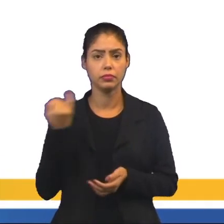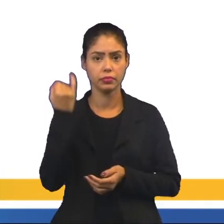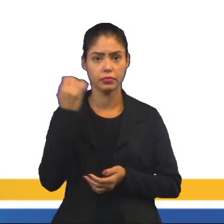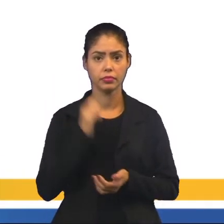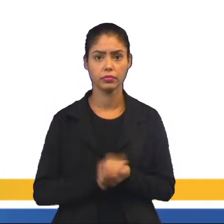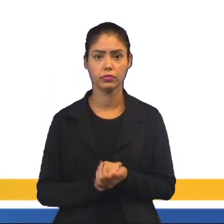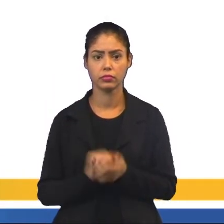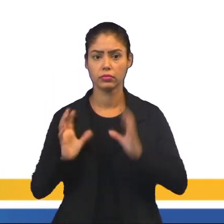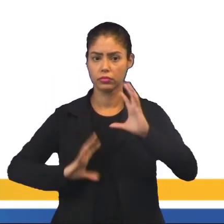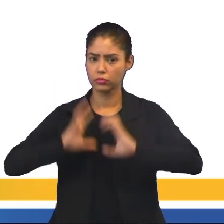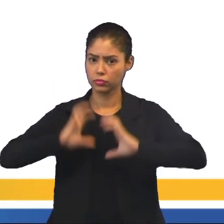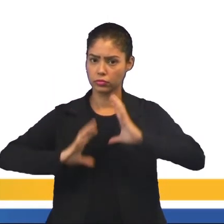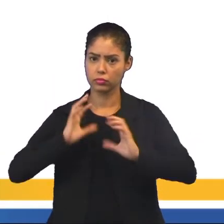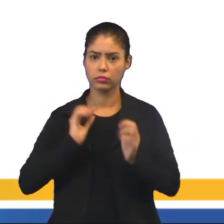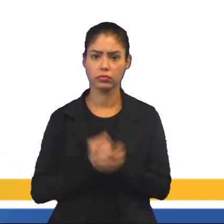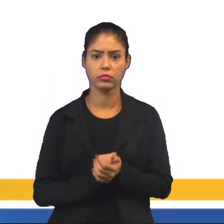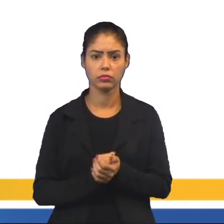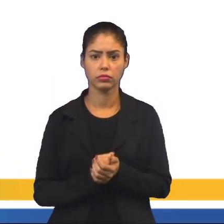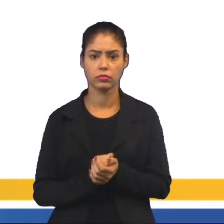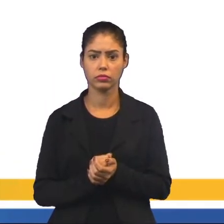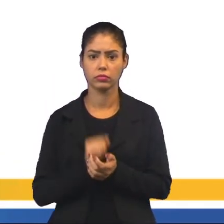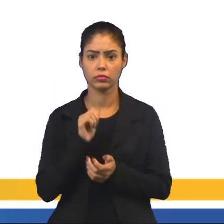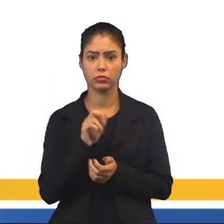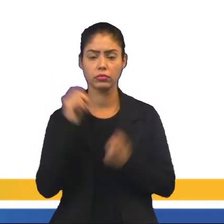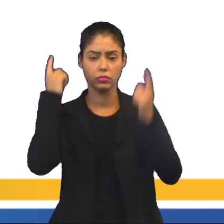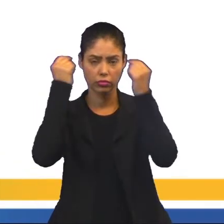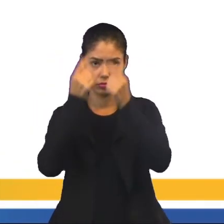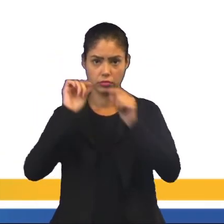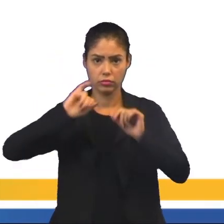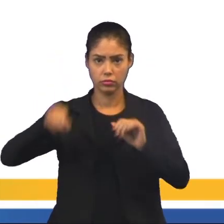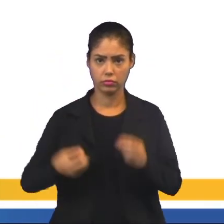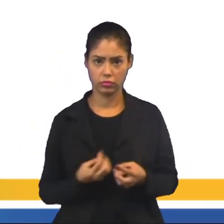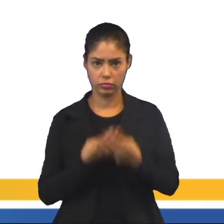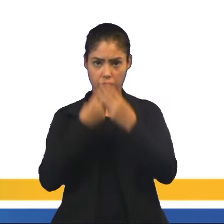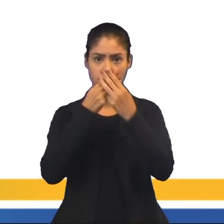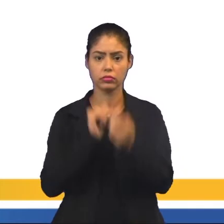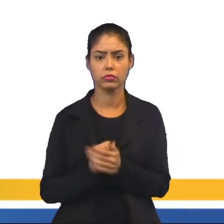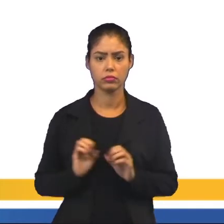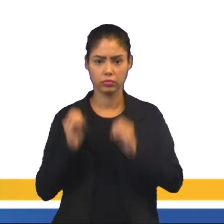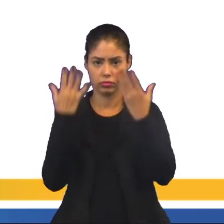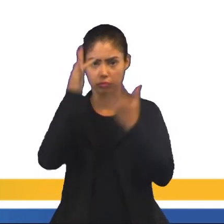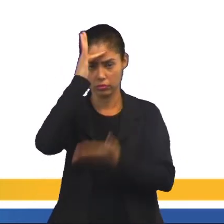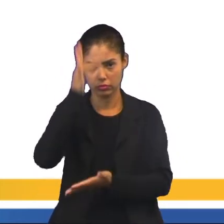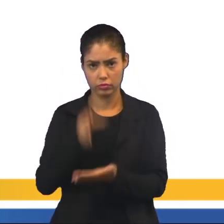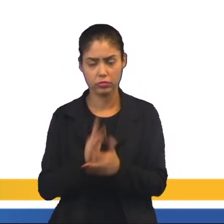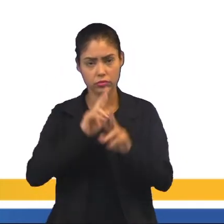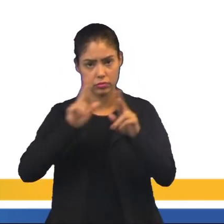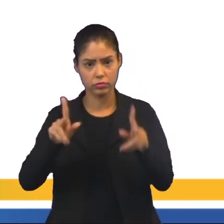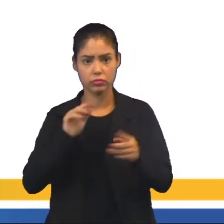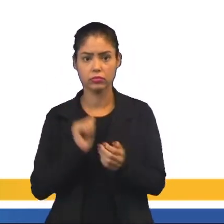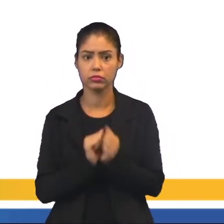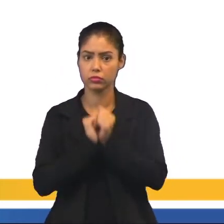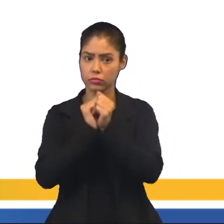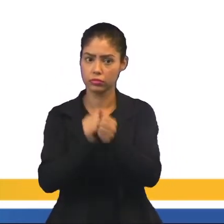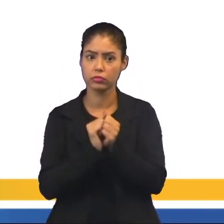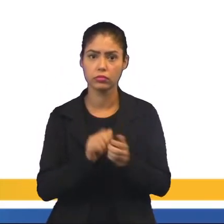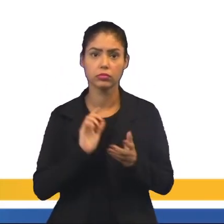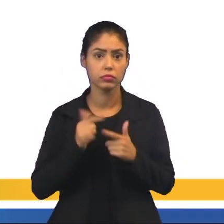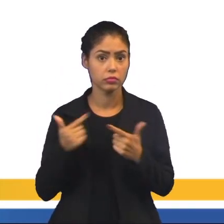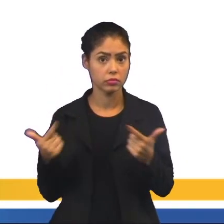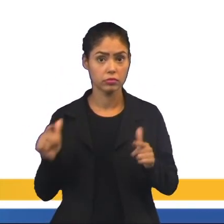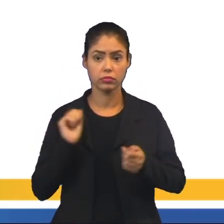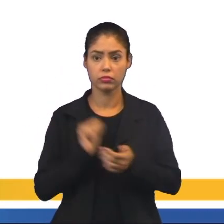principalmente conflitos entre árabes e israelenses por conta das suas fés, né, o povo não se junta, isso é um